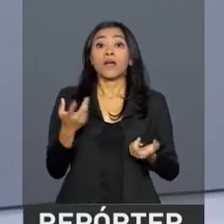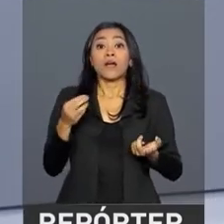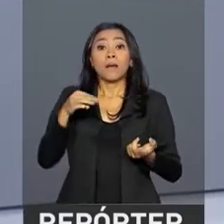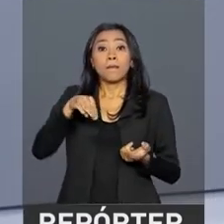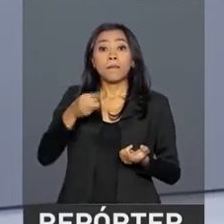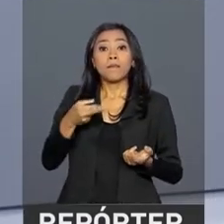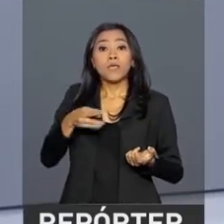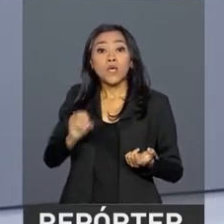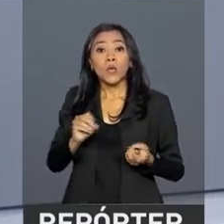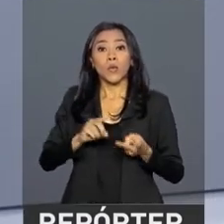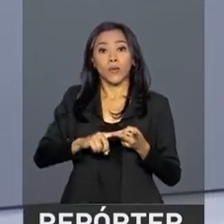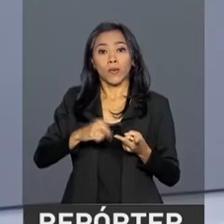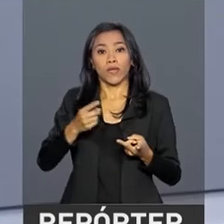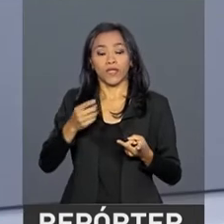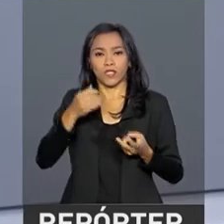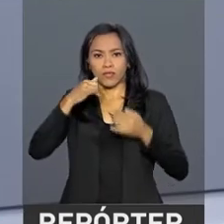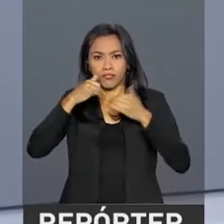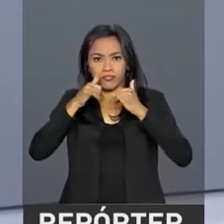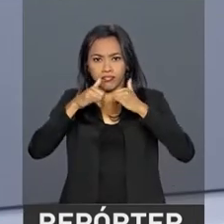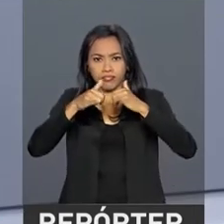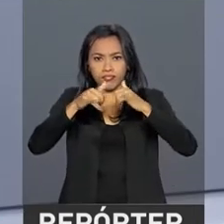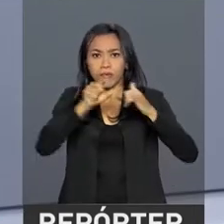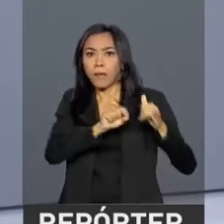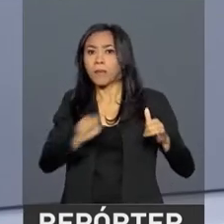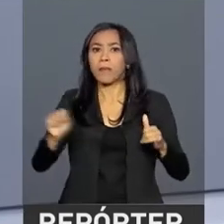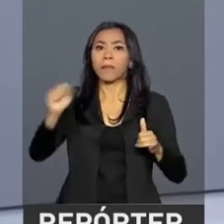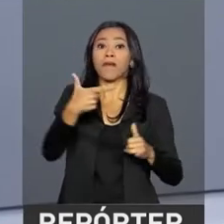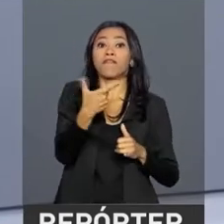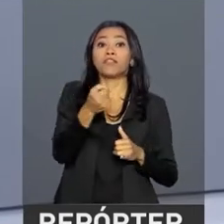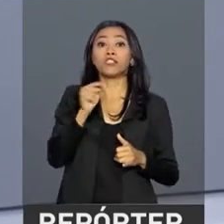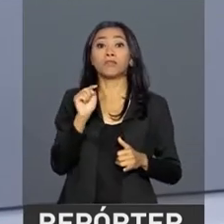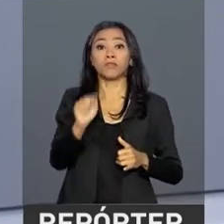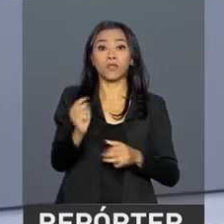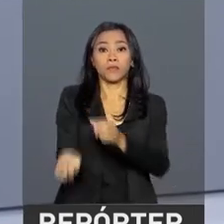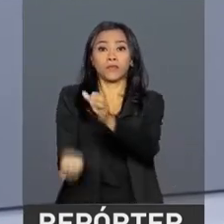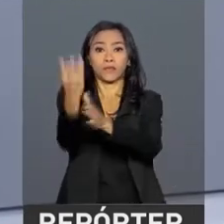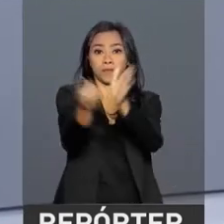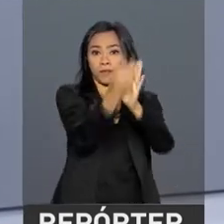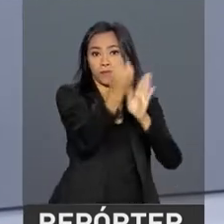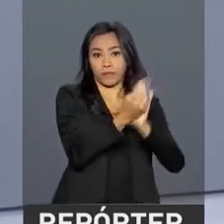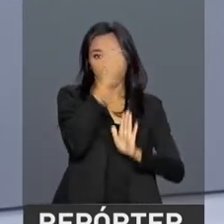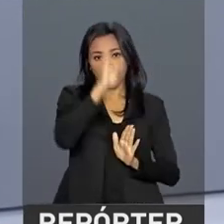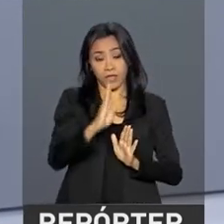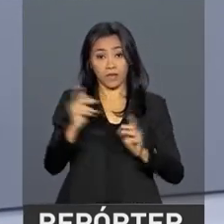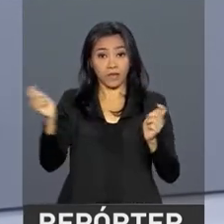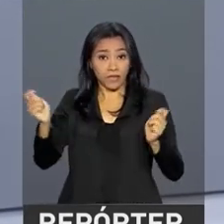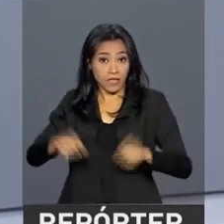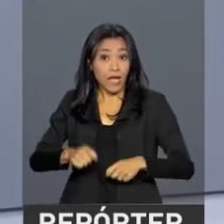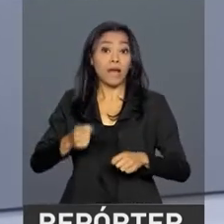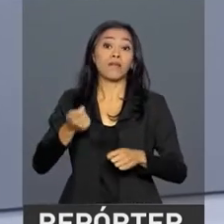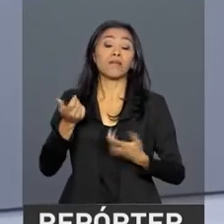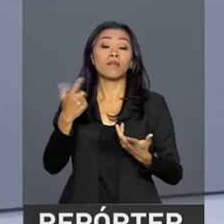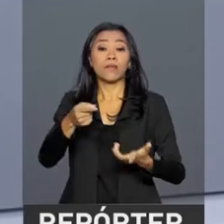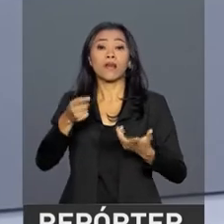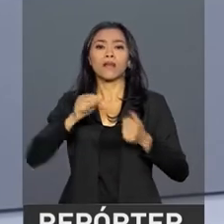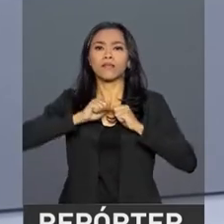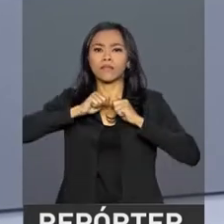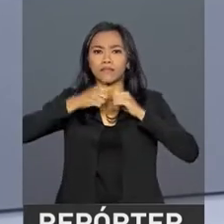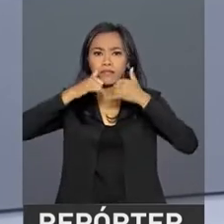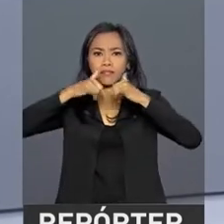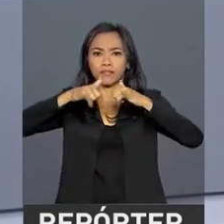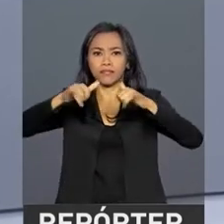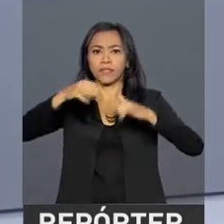energia chegou a mais de 20 mil instalações do brasil é capacidade para abastecer uma cidade com 350 mil